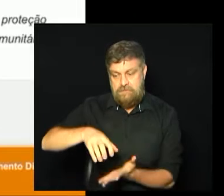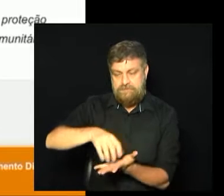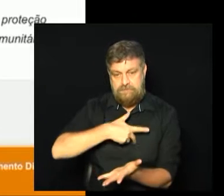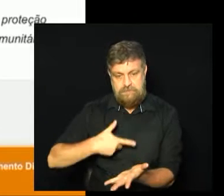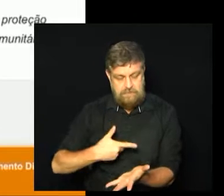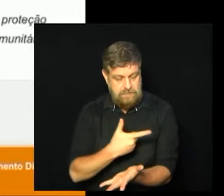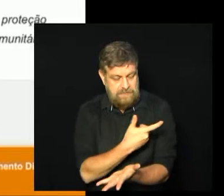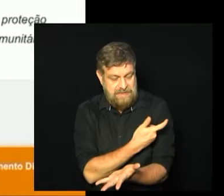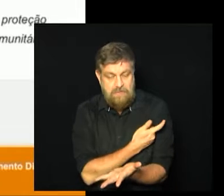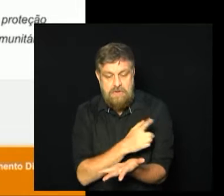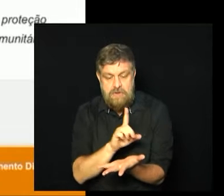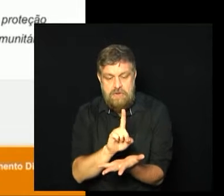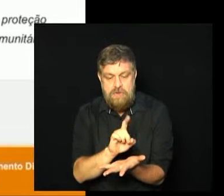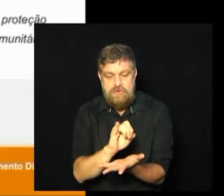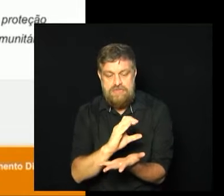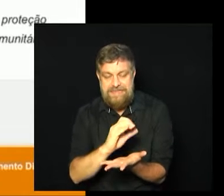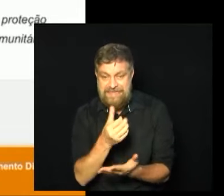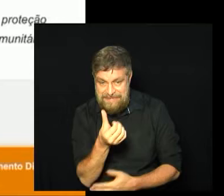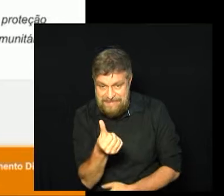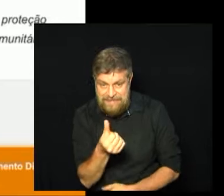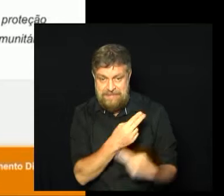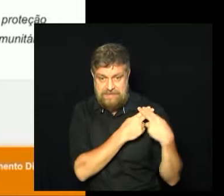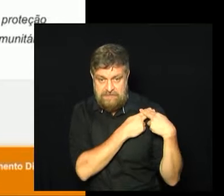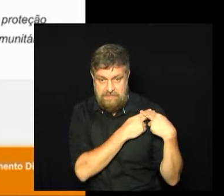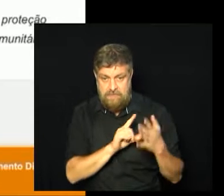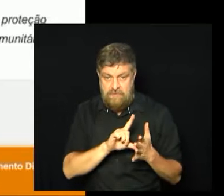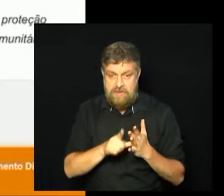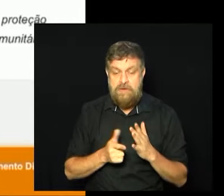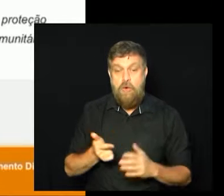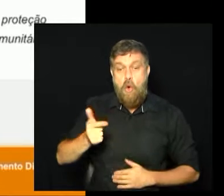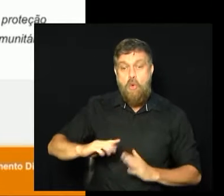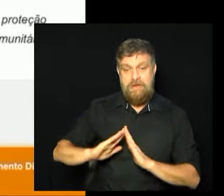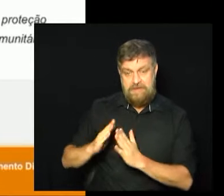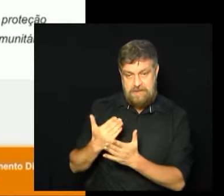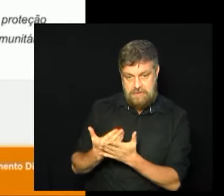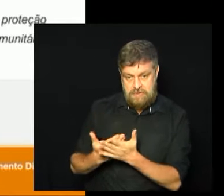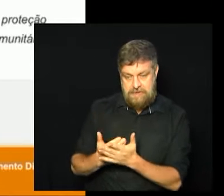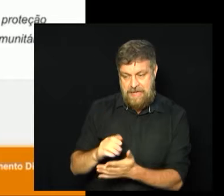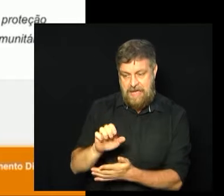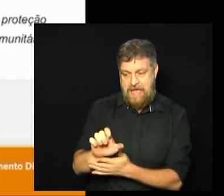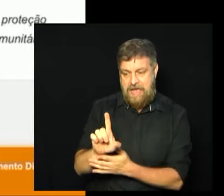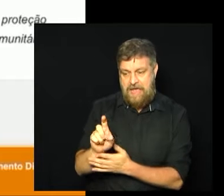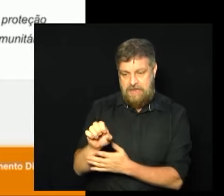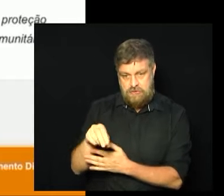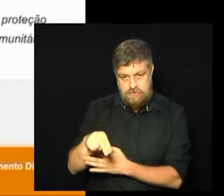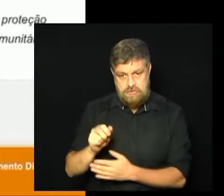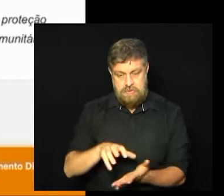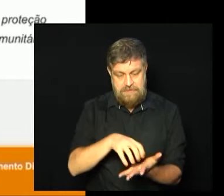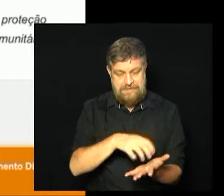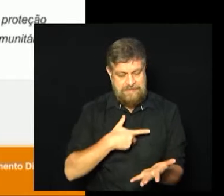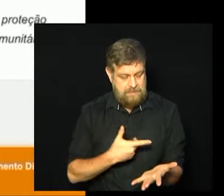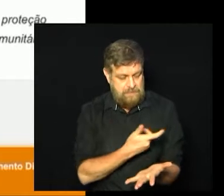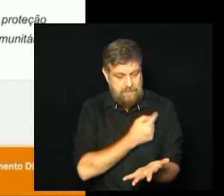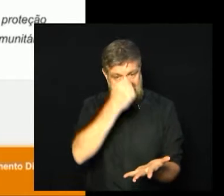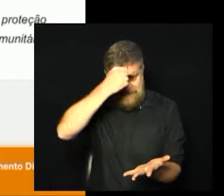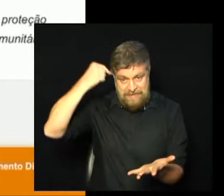DIC 6. No dia 16, nós temos a Escola Edson Luiz Smith, por responsabilidade do SETS San Martin,